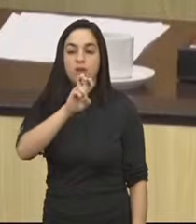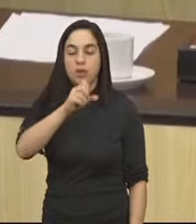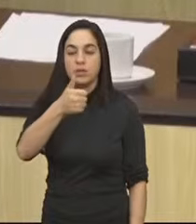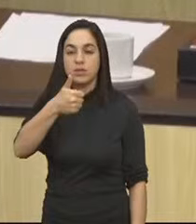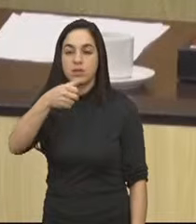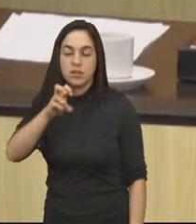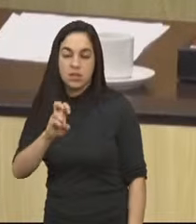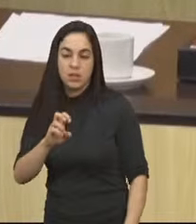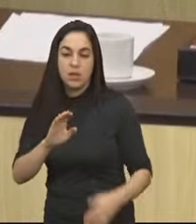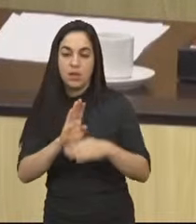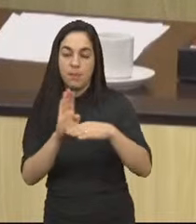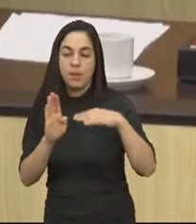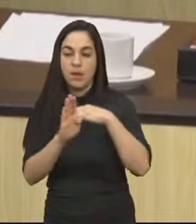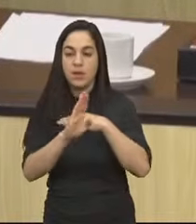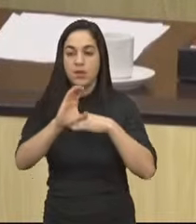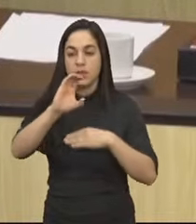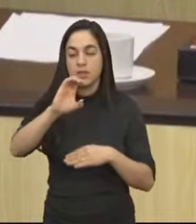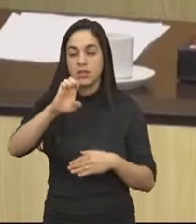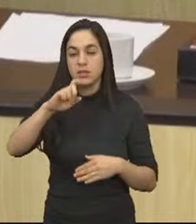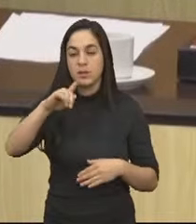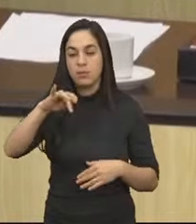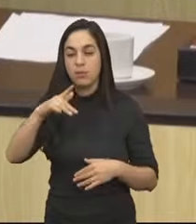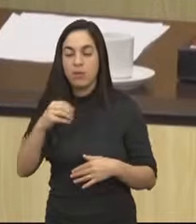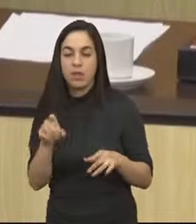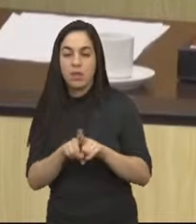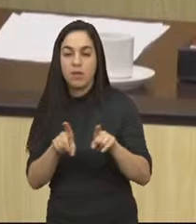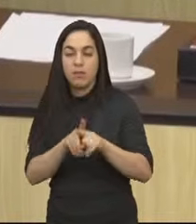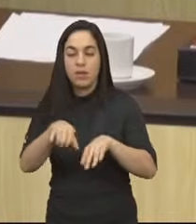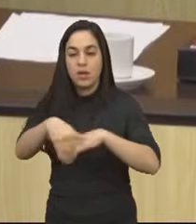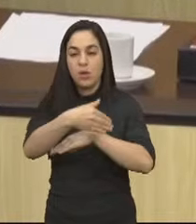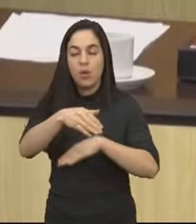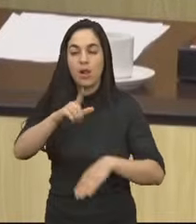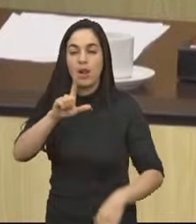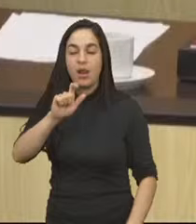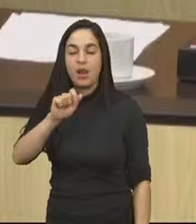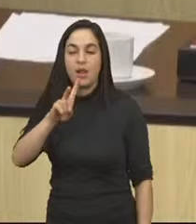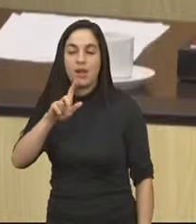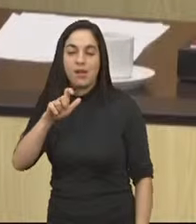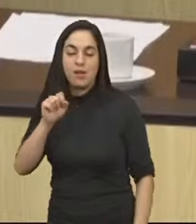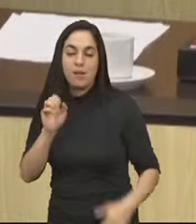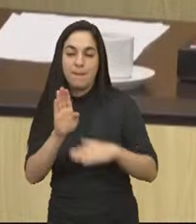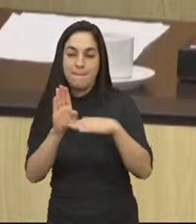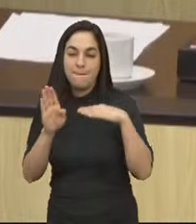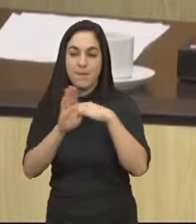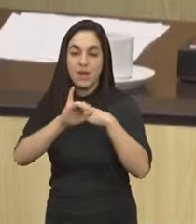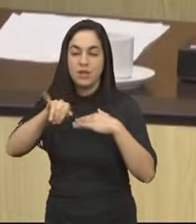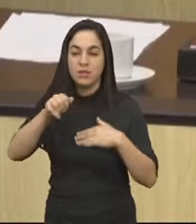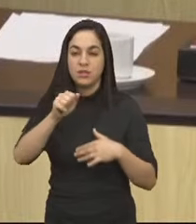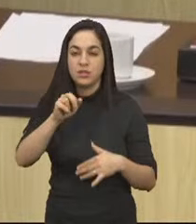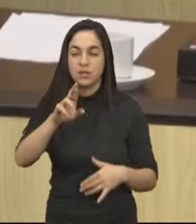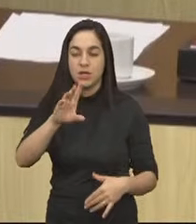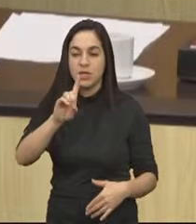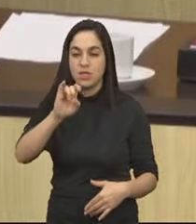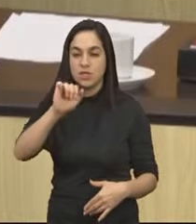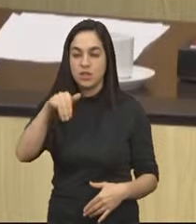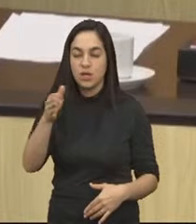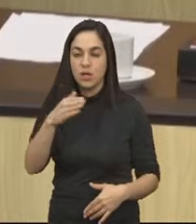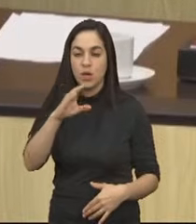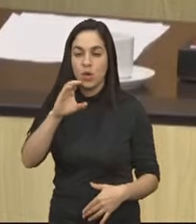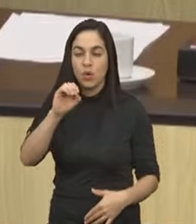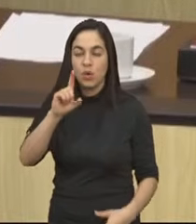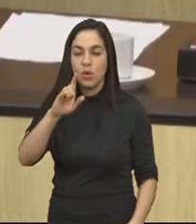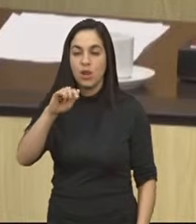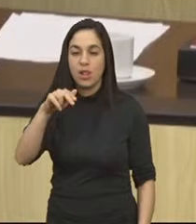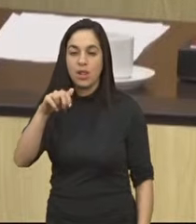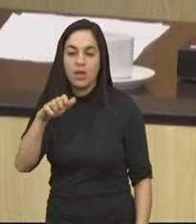na Rua Lavras, em frente ao número 476, no Jardim Colinas, neste município. A manutenção das árvores